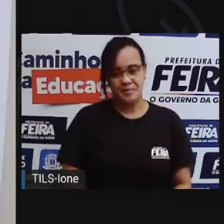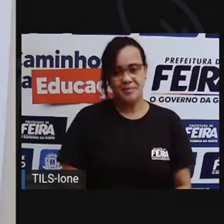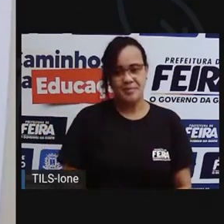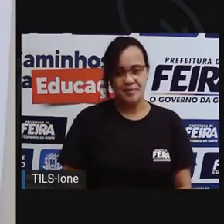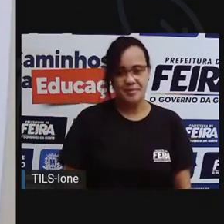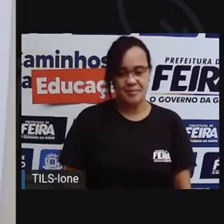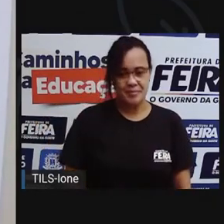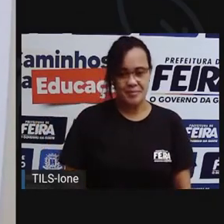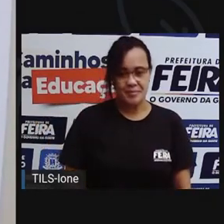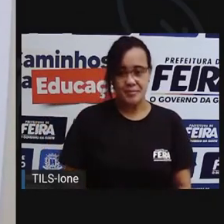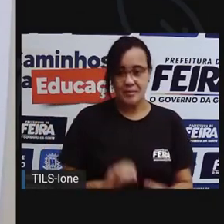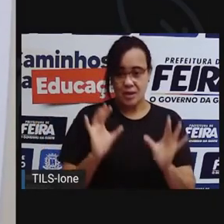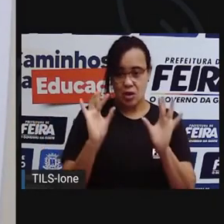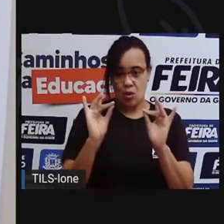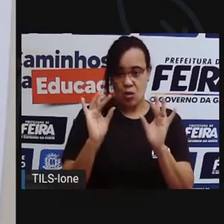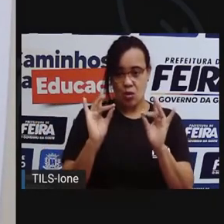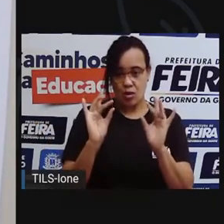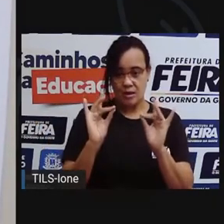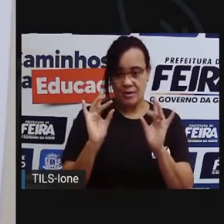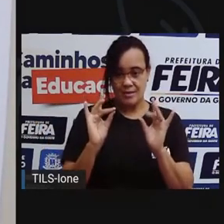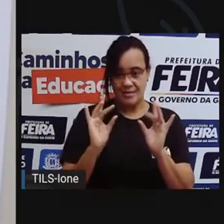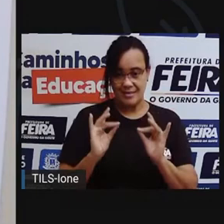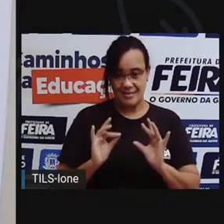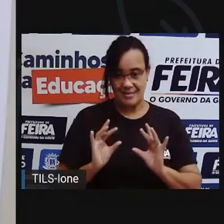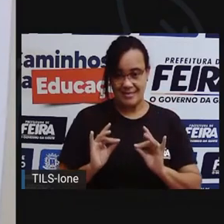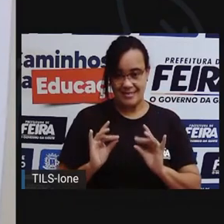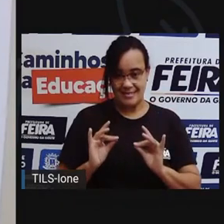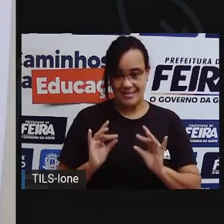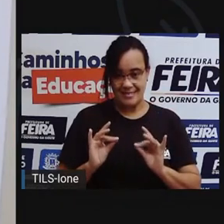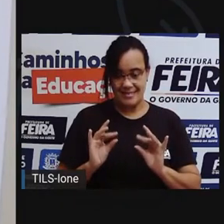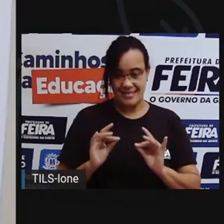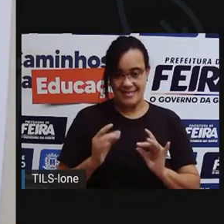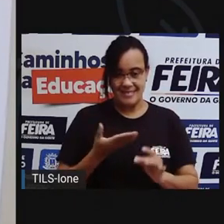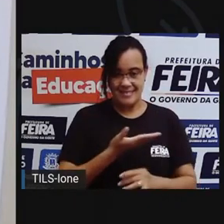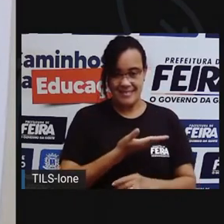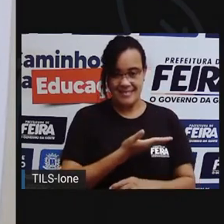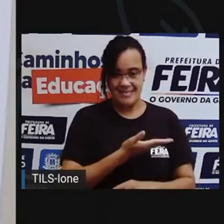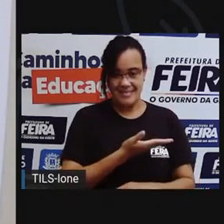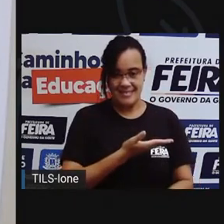Ela não está colando bem. Vamos colocar um pouquinho dessa.